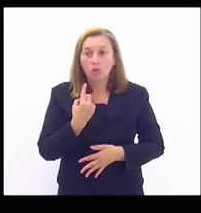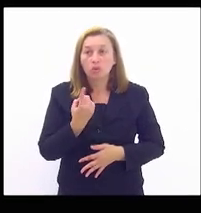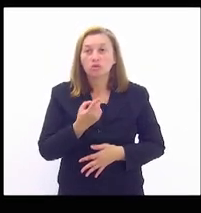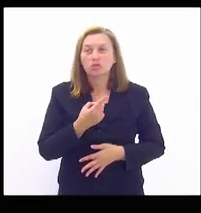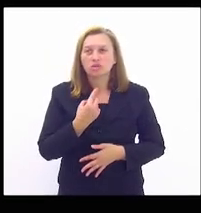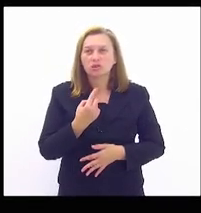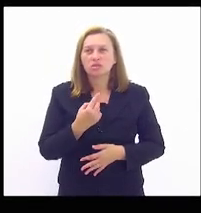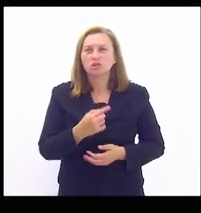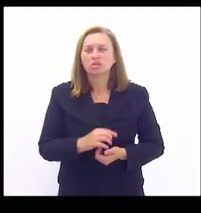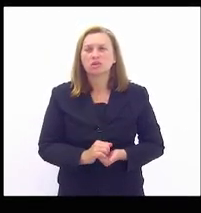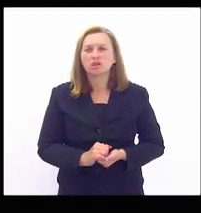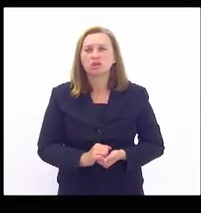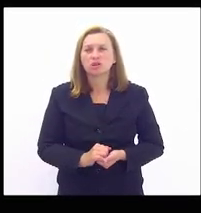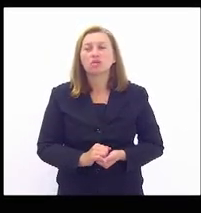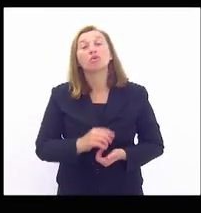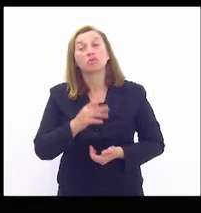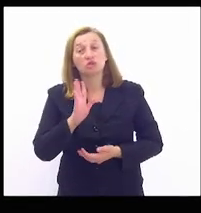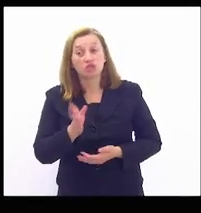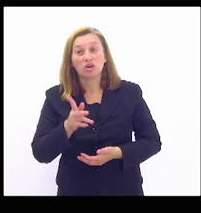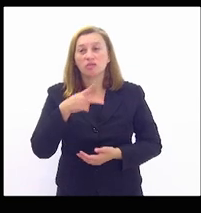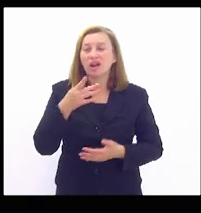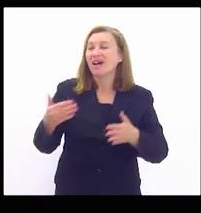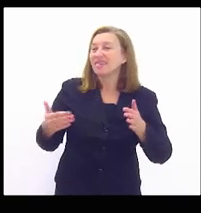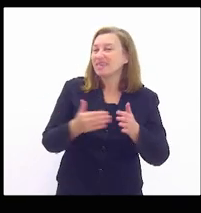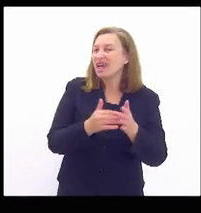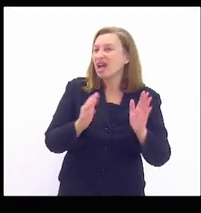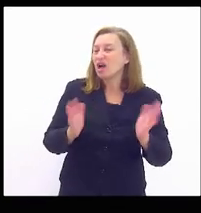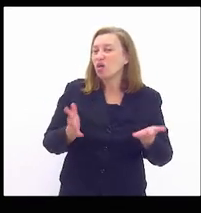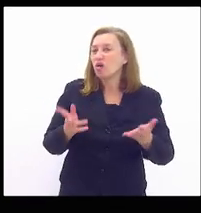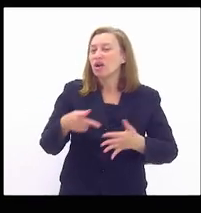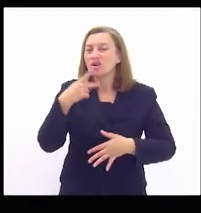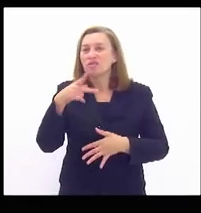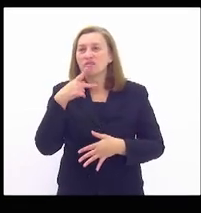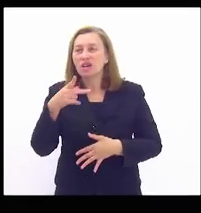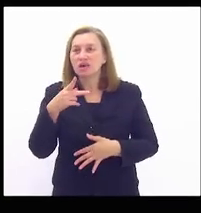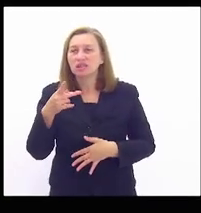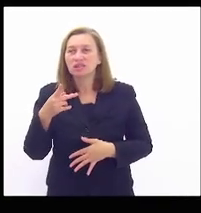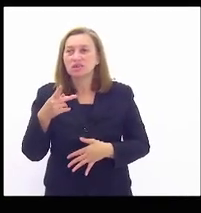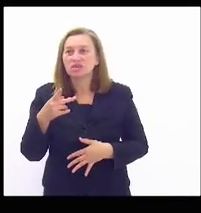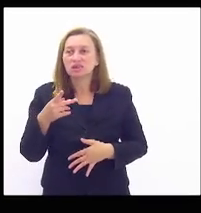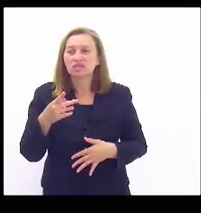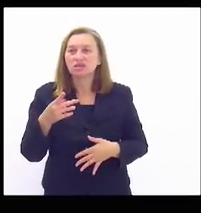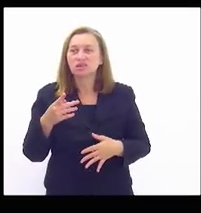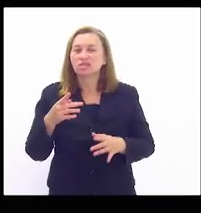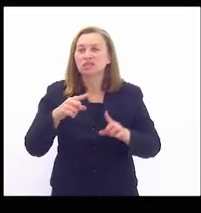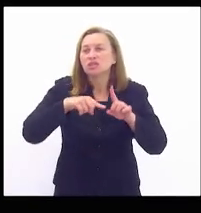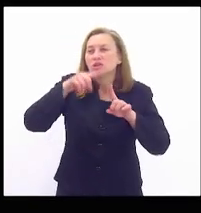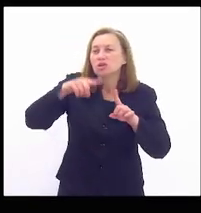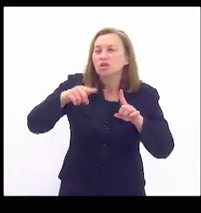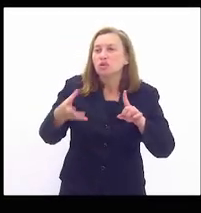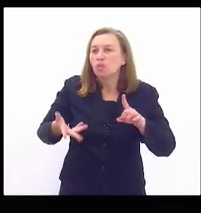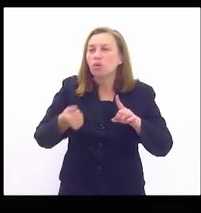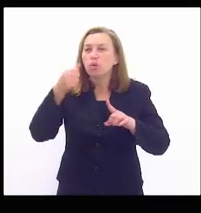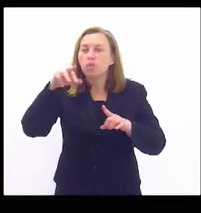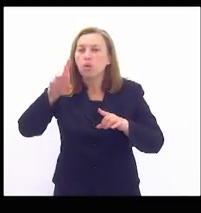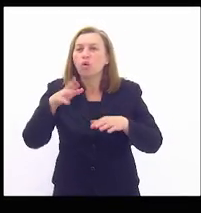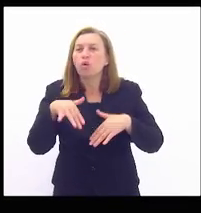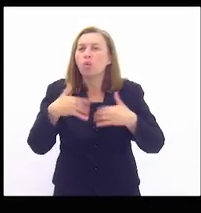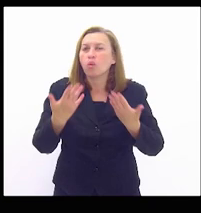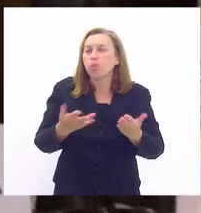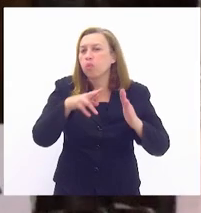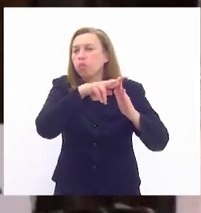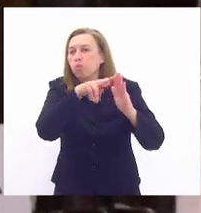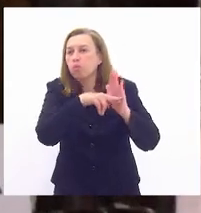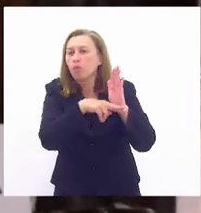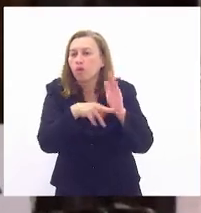nós reconhecemos, como nós falamos, até agora nós falamos de índice de qualidade do ar. Quais são os parâmetros que são